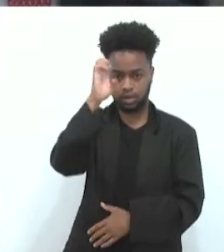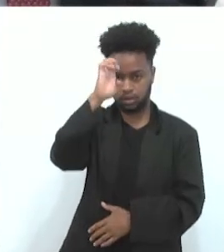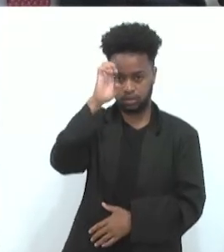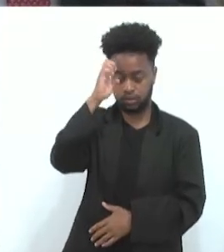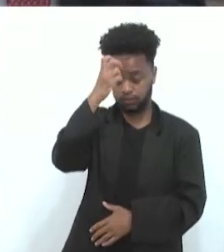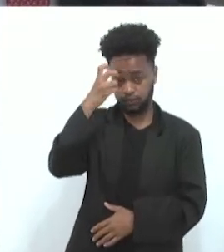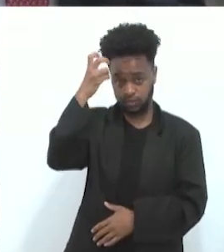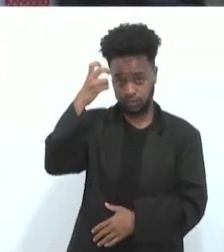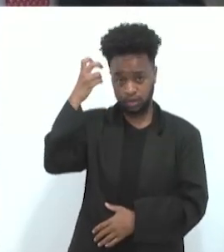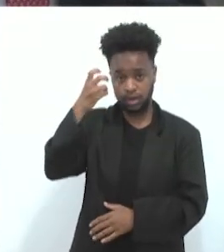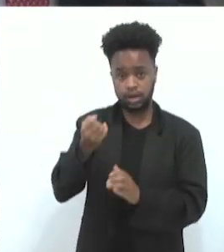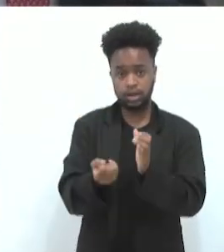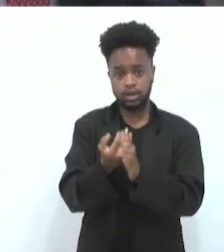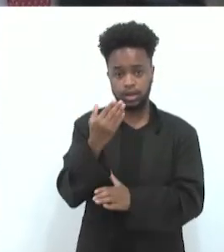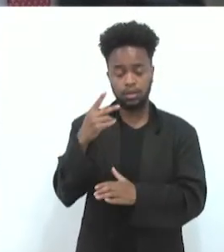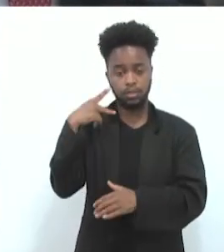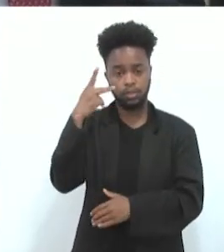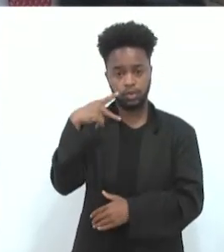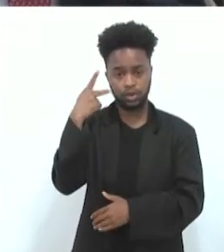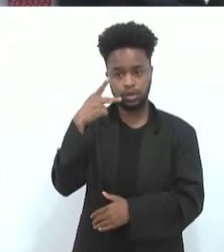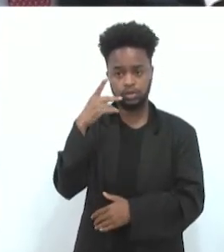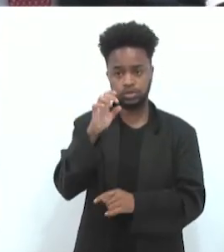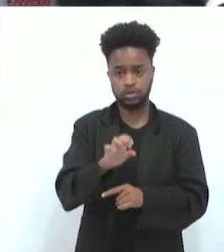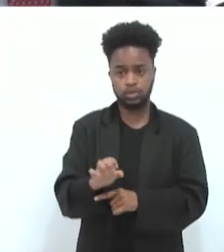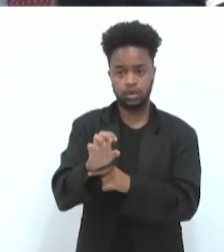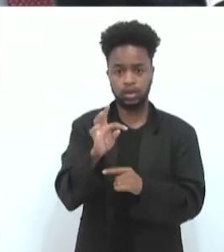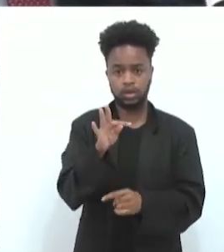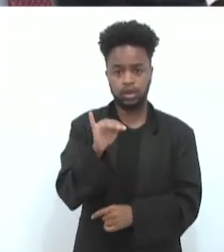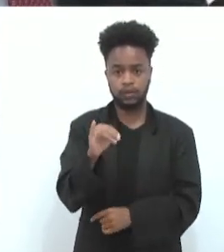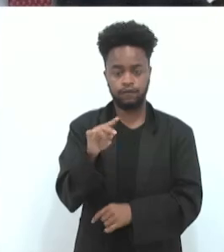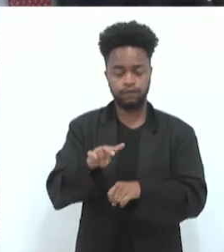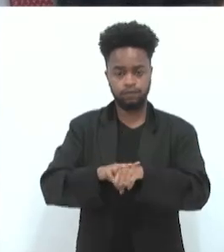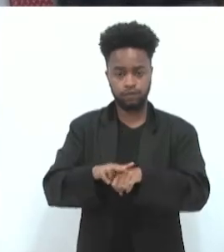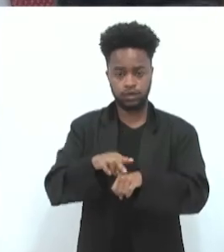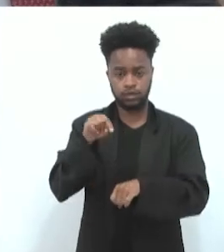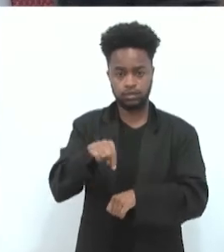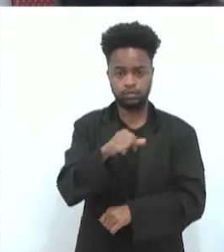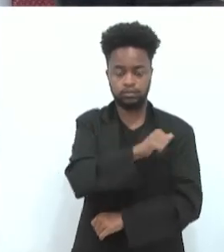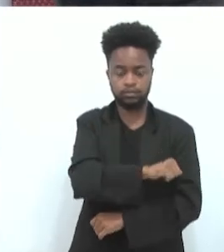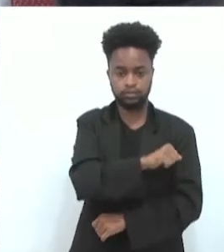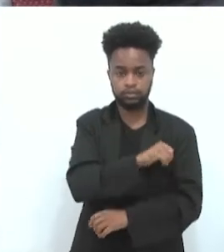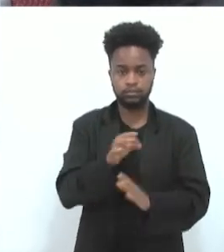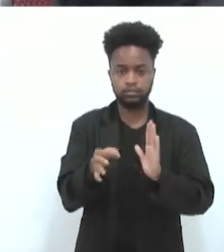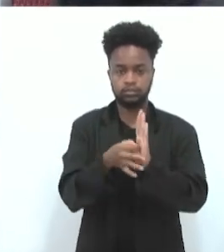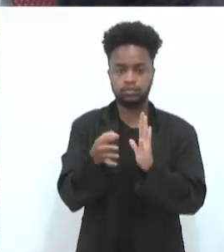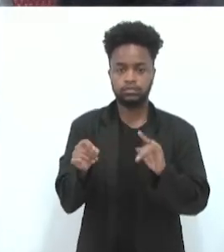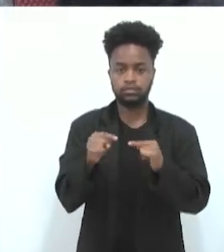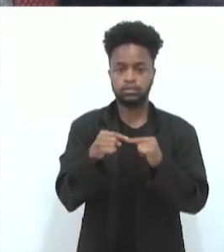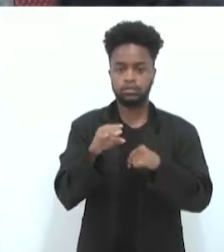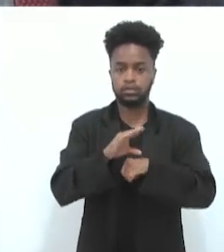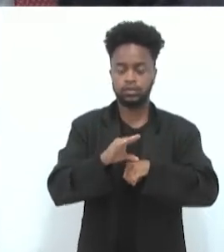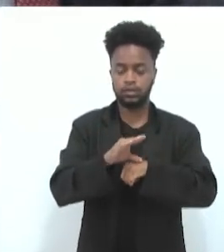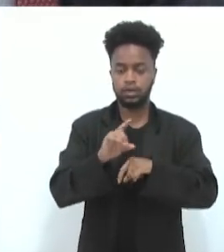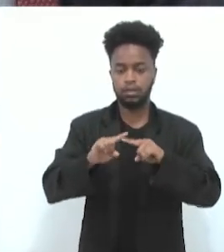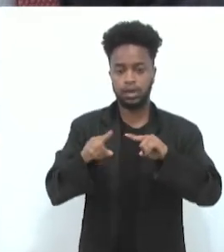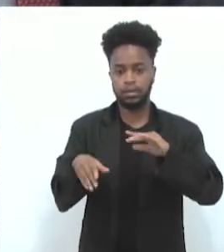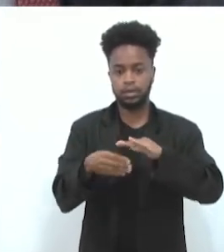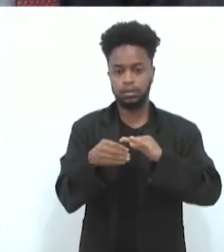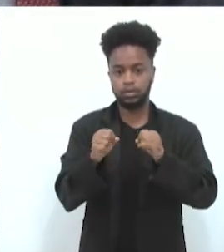estadual TI Verde no Estado do Rio de Janeiro. O parecer é pela constitucionalidade com emendas. Em